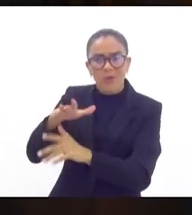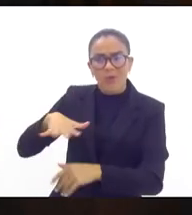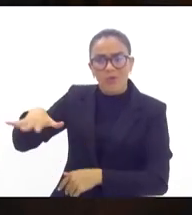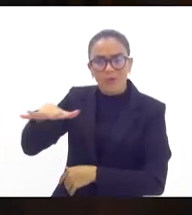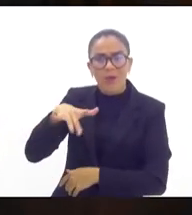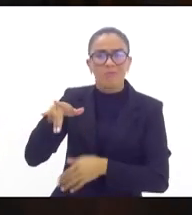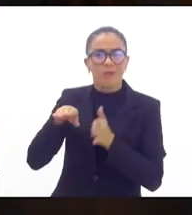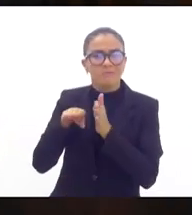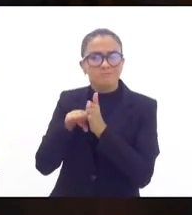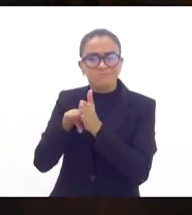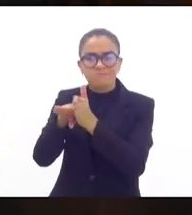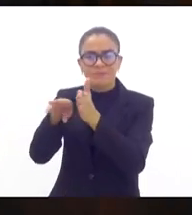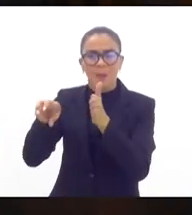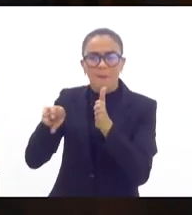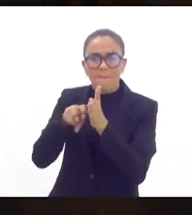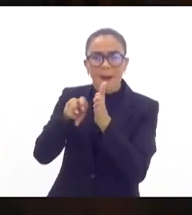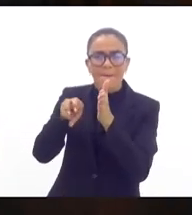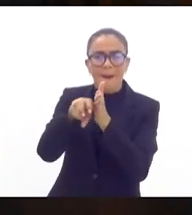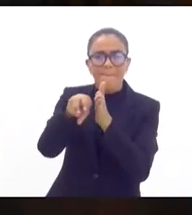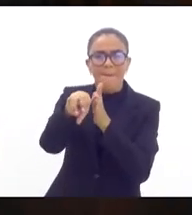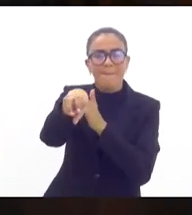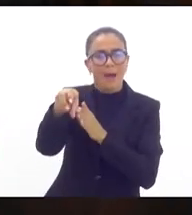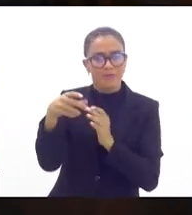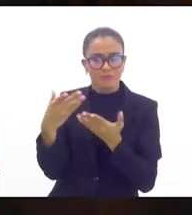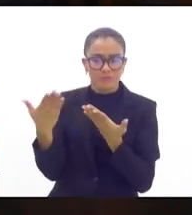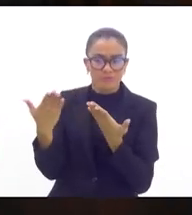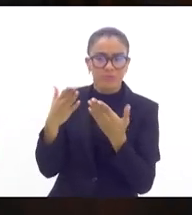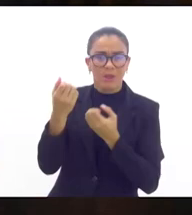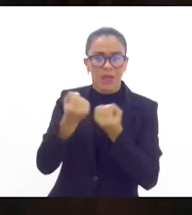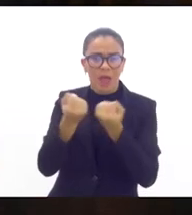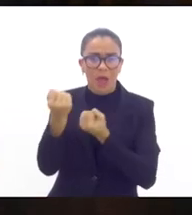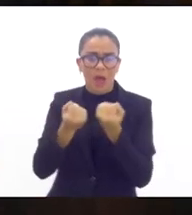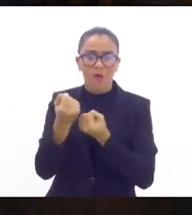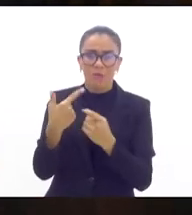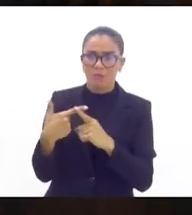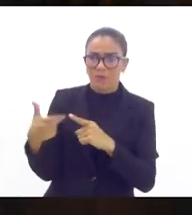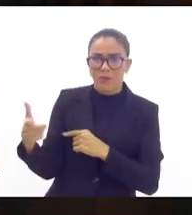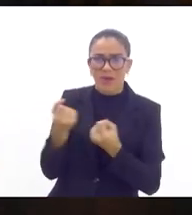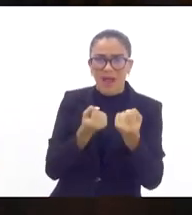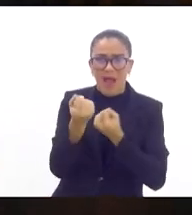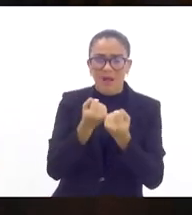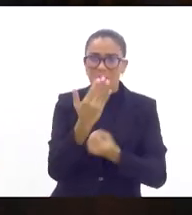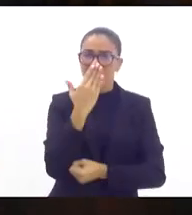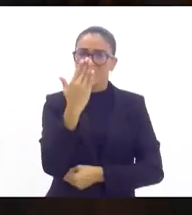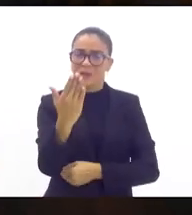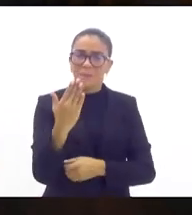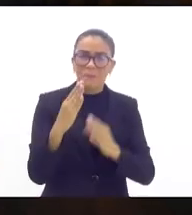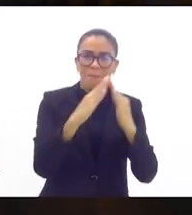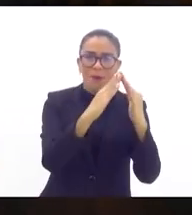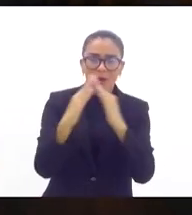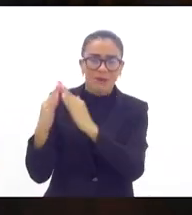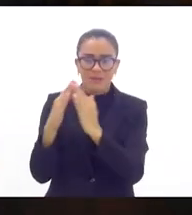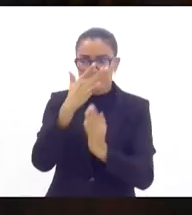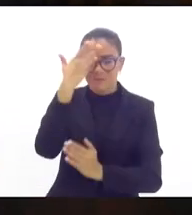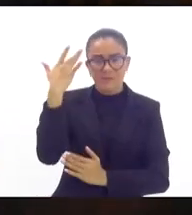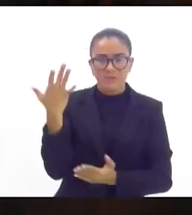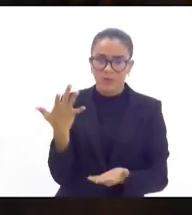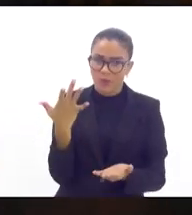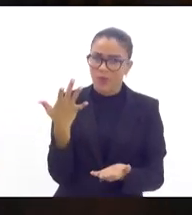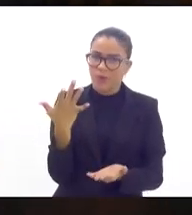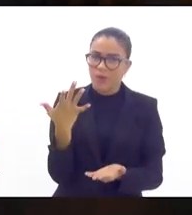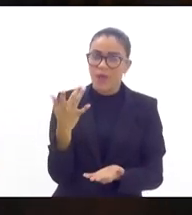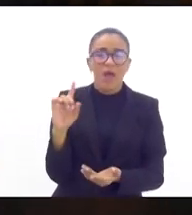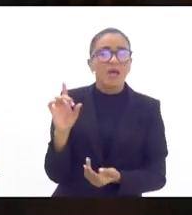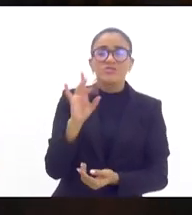área ali até para estacionar para tirar um pouco do transtorno desse moradores que ficam com carro parado na porta e não consegue nem sair de casa isso é uma equipe uma questão